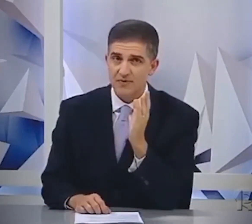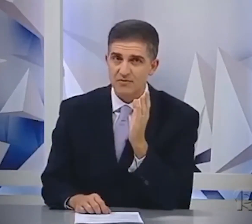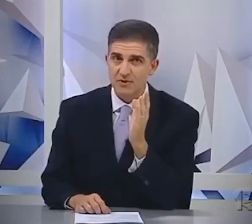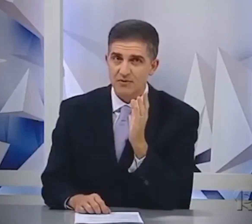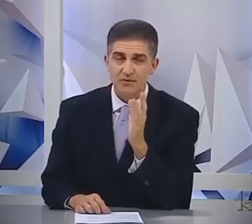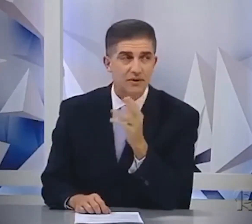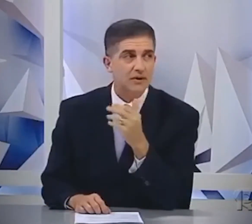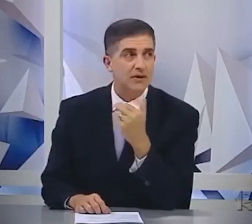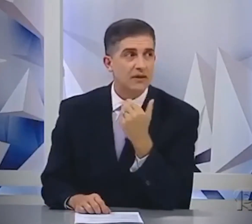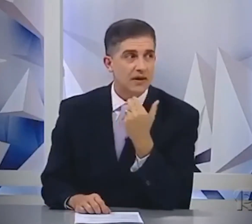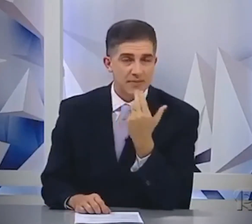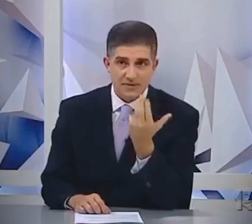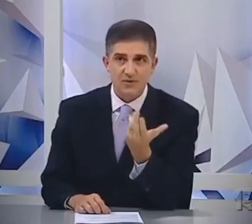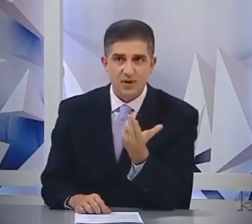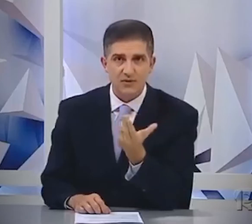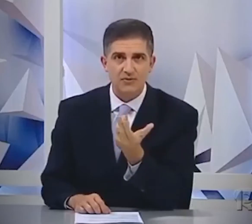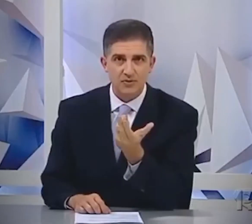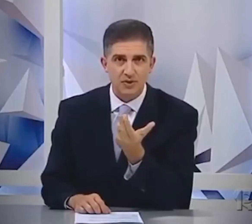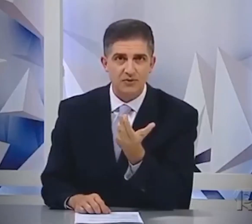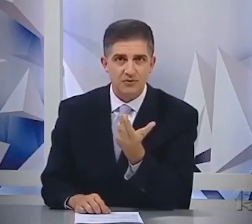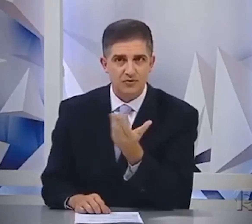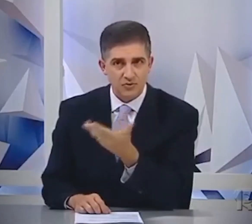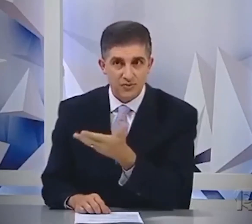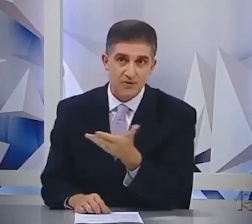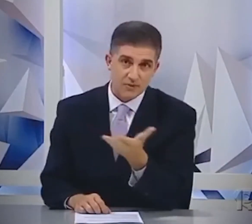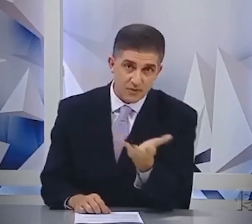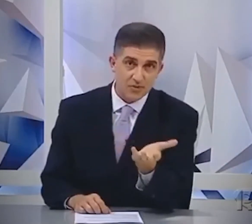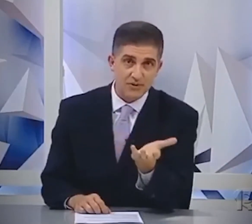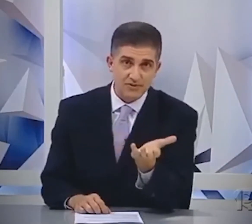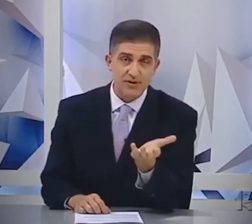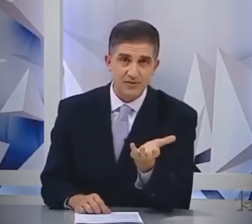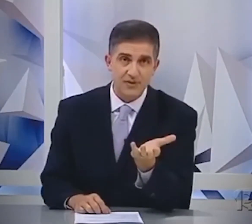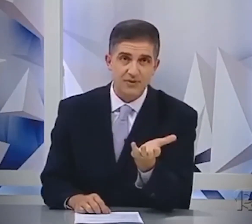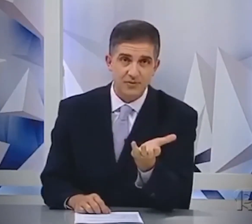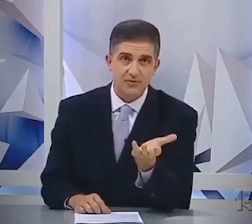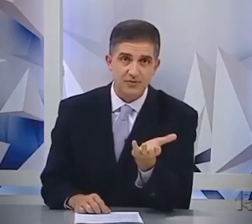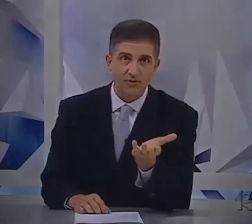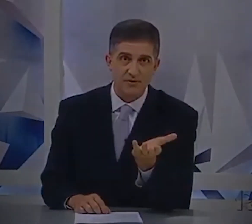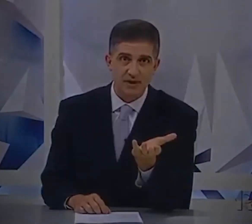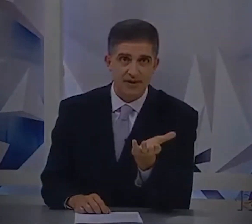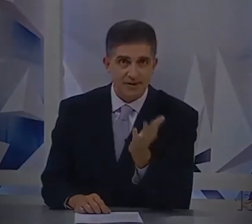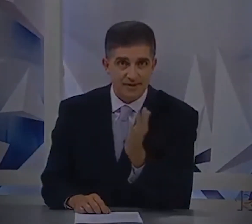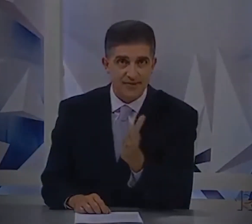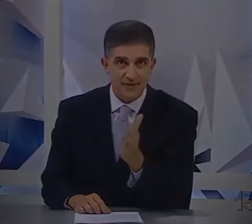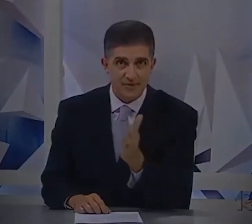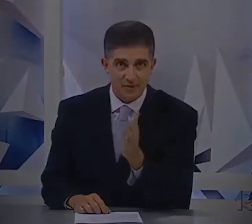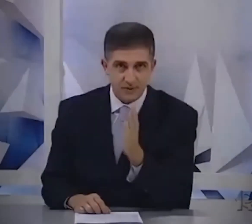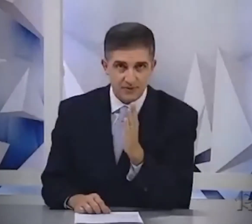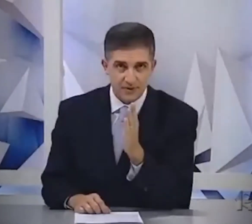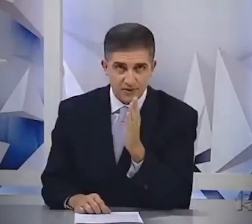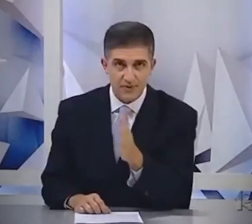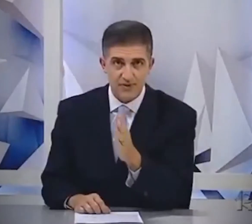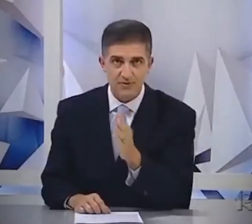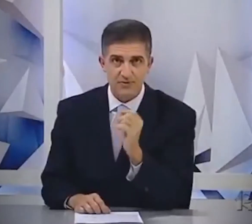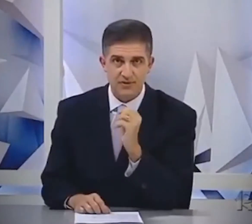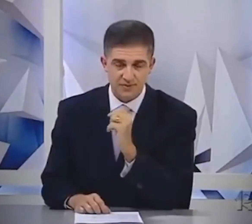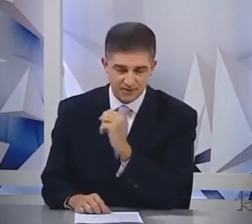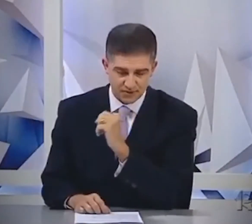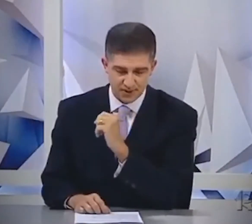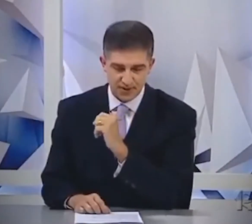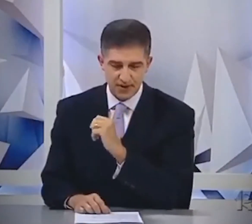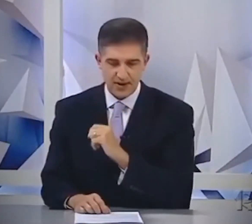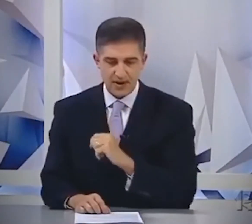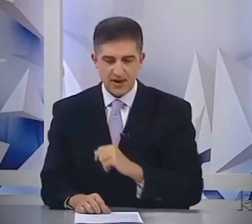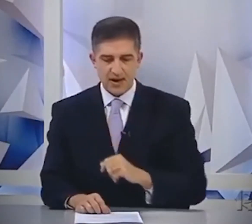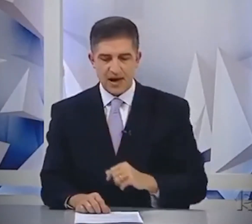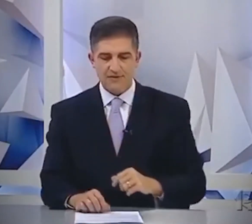Paulo, pessoal, apesar do ar-condicionado do estúdio, mas uma mosca invadiu aqui o nosso noticiário. É assim mesmo. Então, deixa eu repetir a notícia para